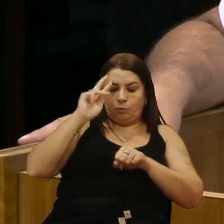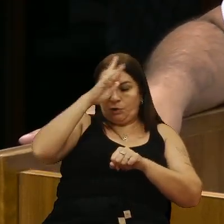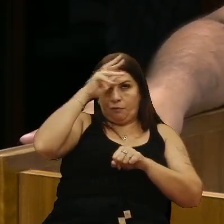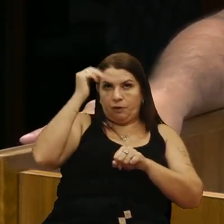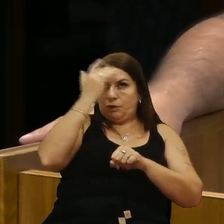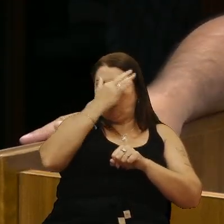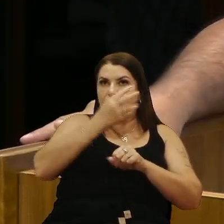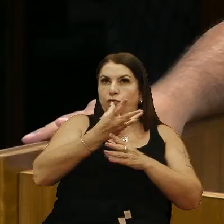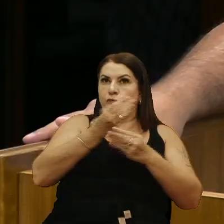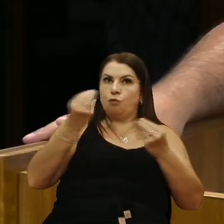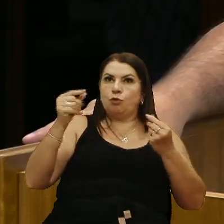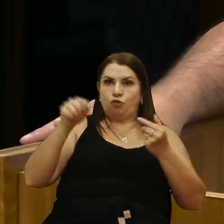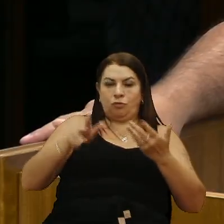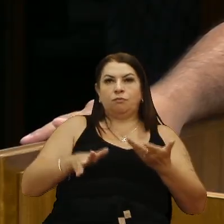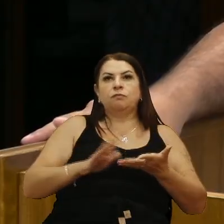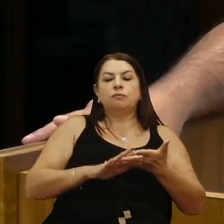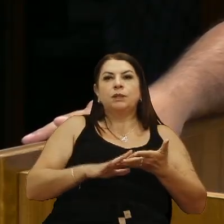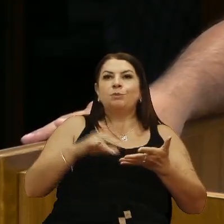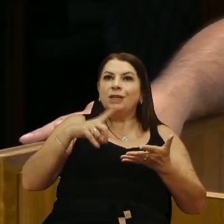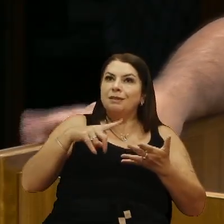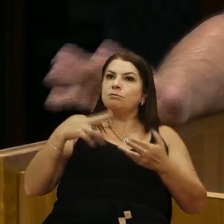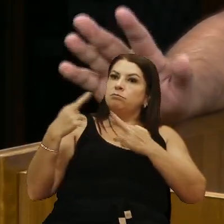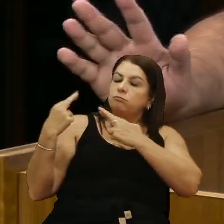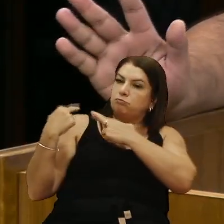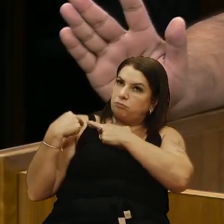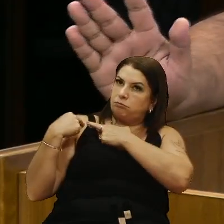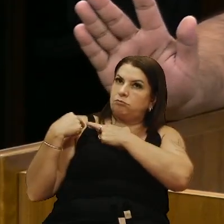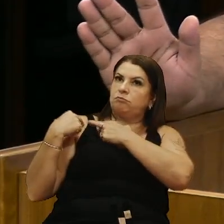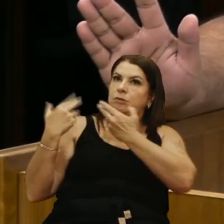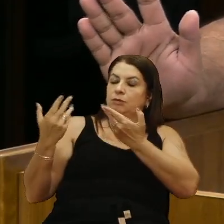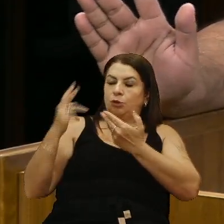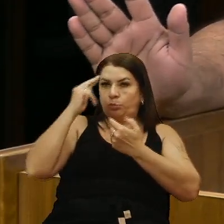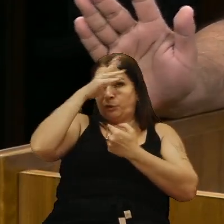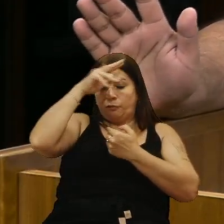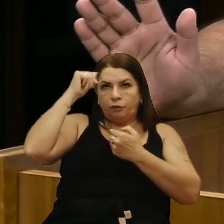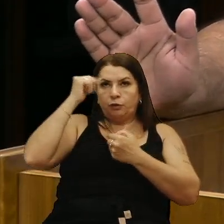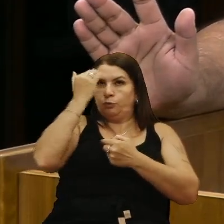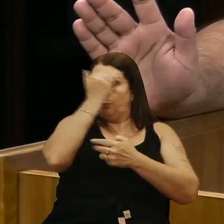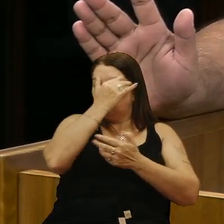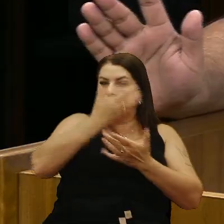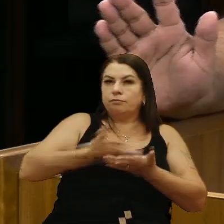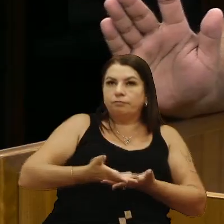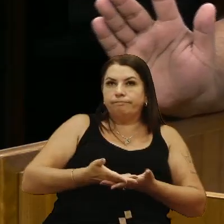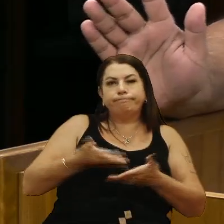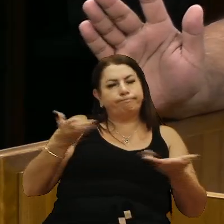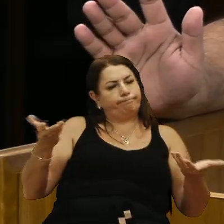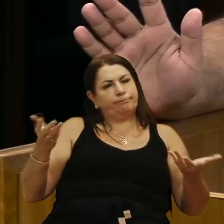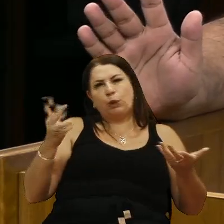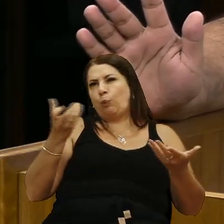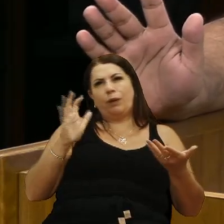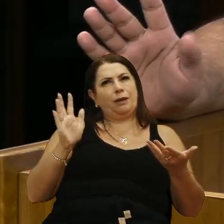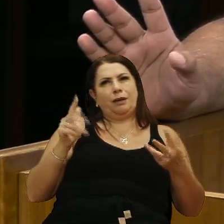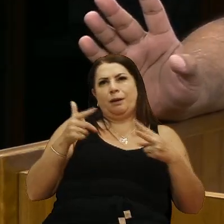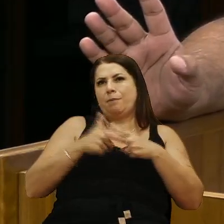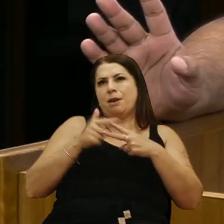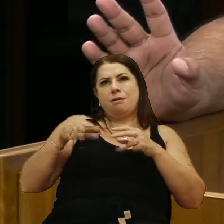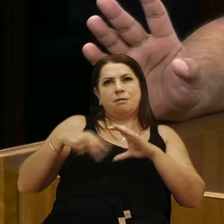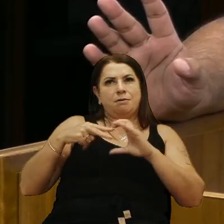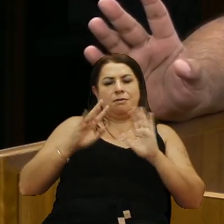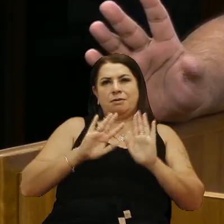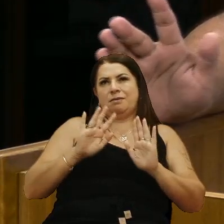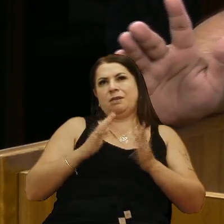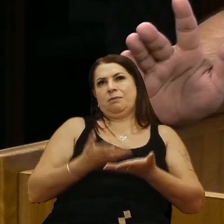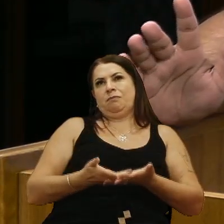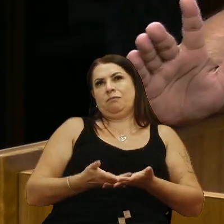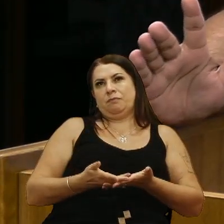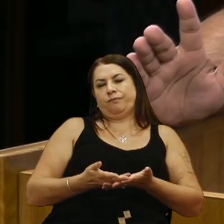e foram várias já, porque temos responsabilidade. Então, prefeito Adiló, não queira brigar com a Câmara de